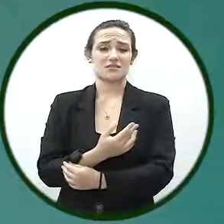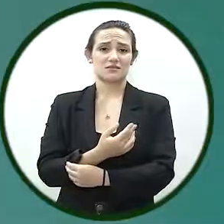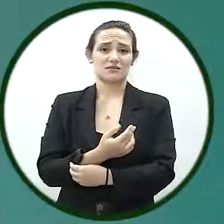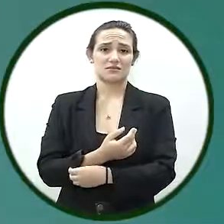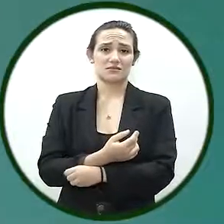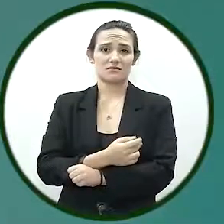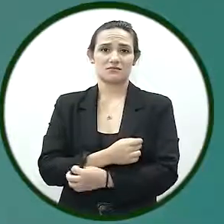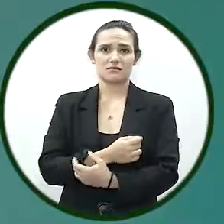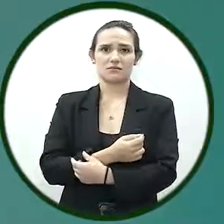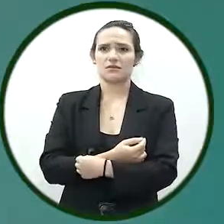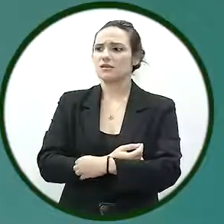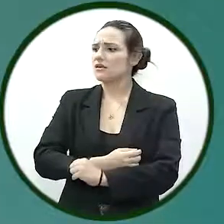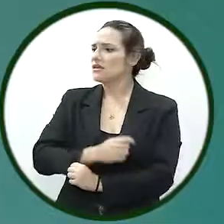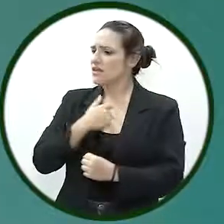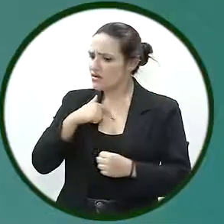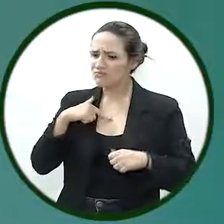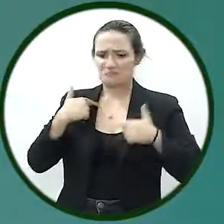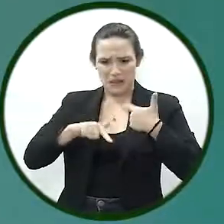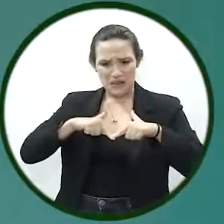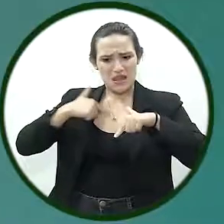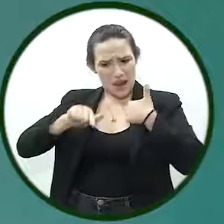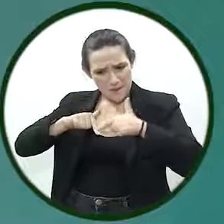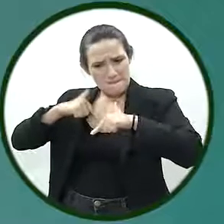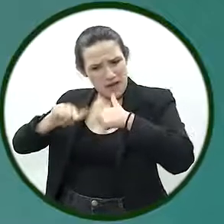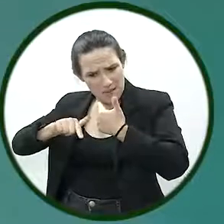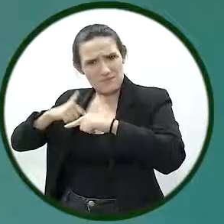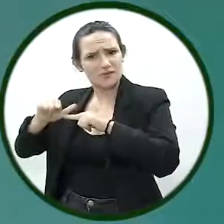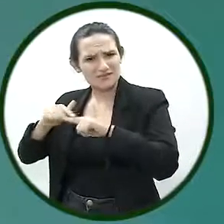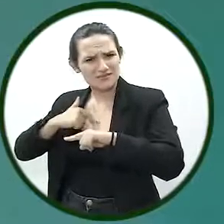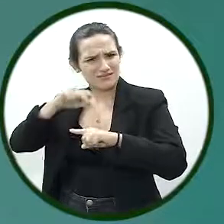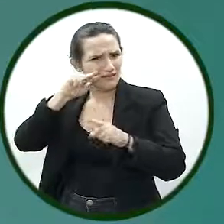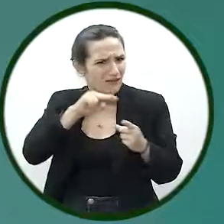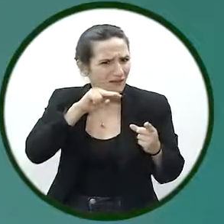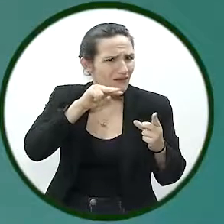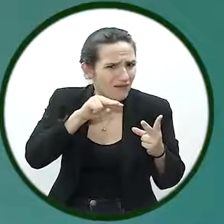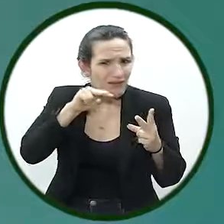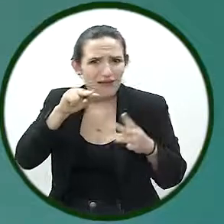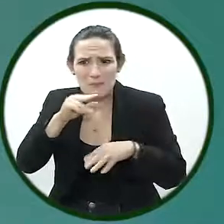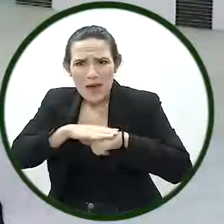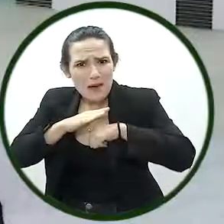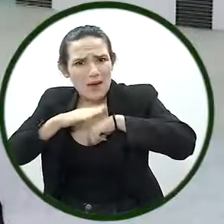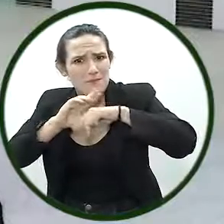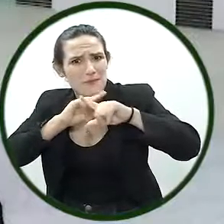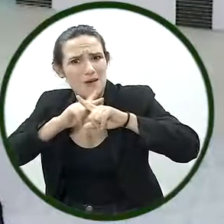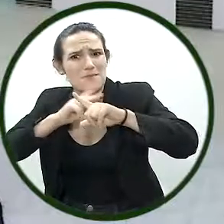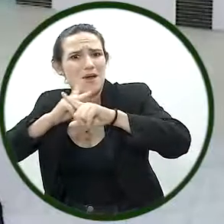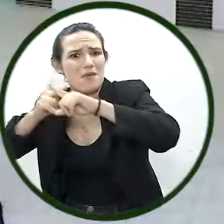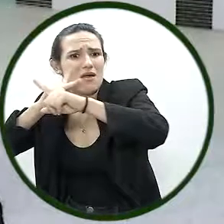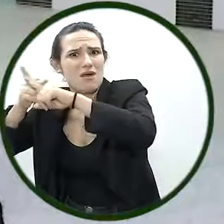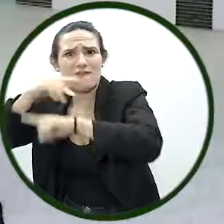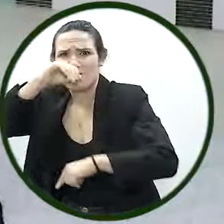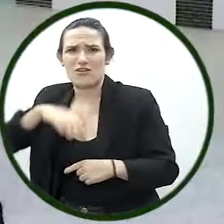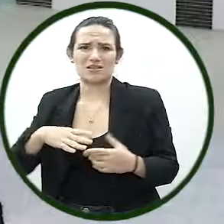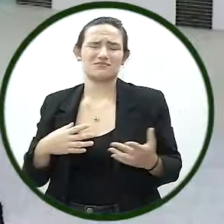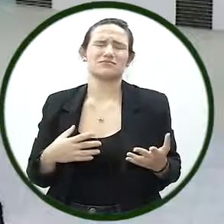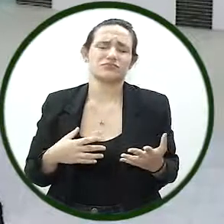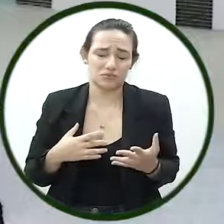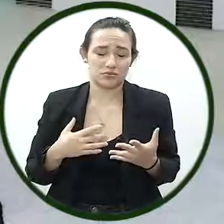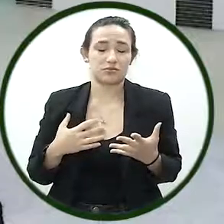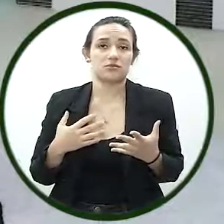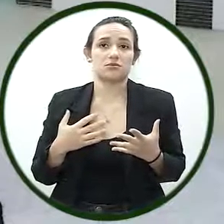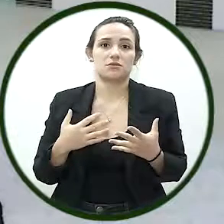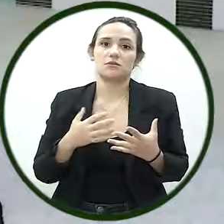mais trabalhava, mais você via acontecendo a violência. E isso me